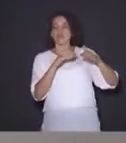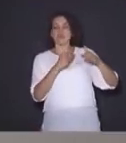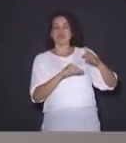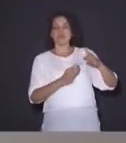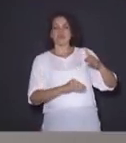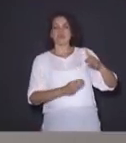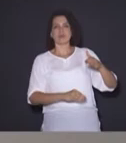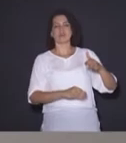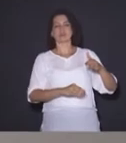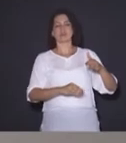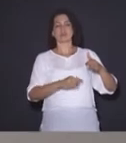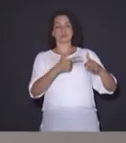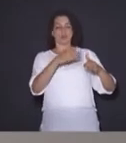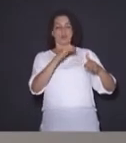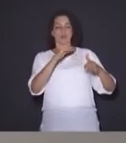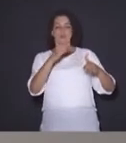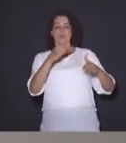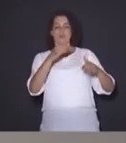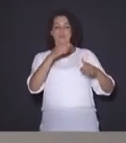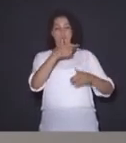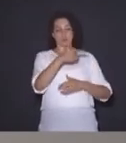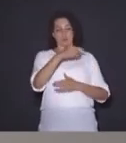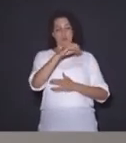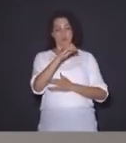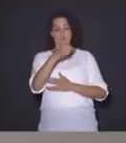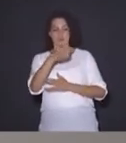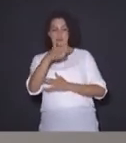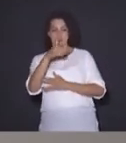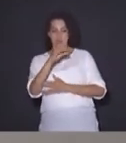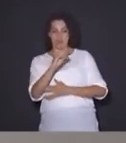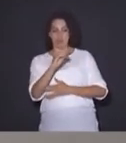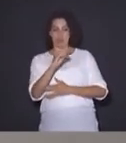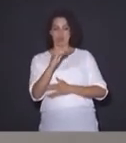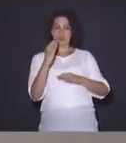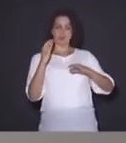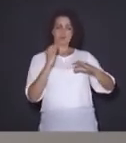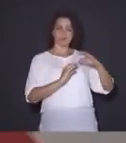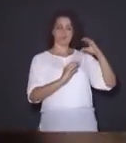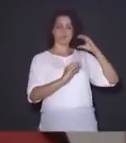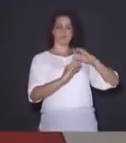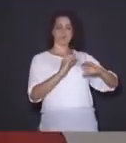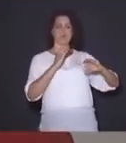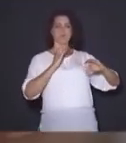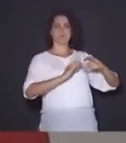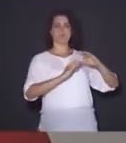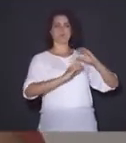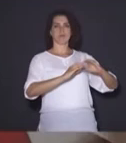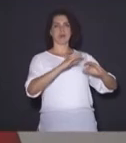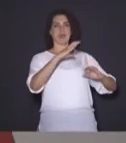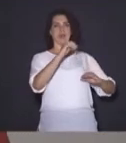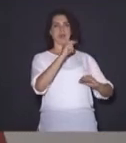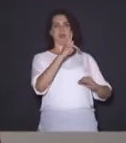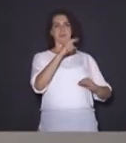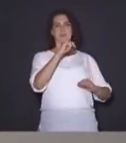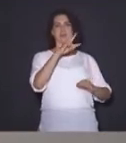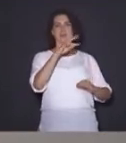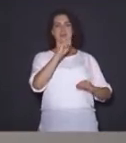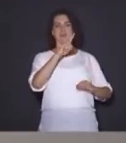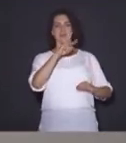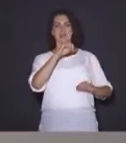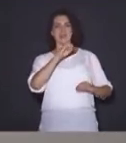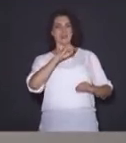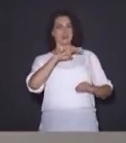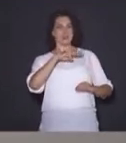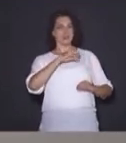de 2010 em que o capitalismo concentrou mais riqueza e aumentou a pobreza no mundo